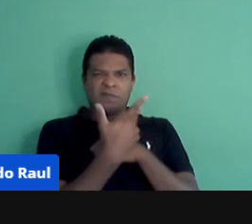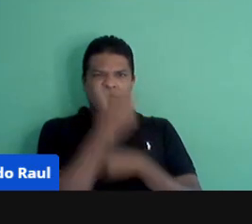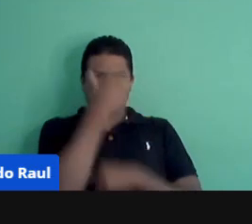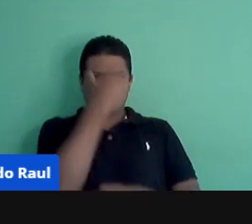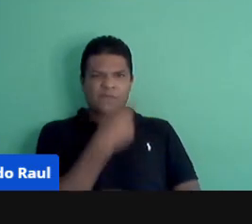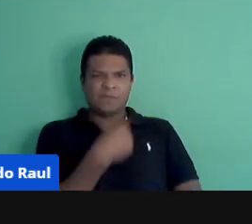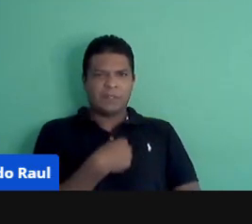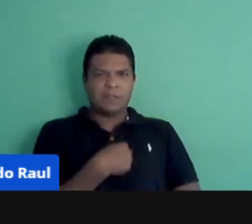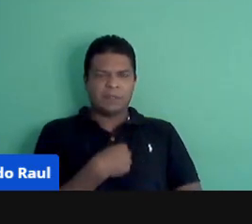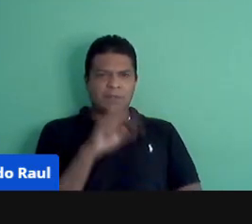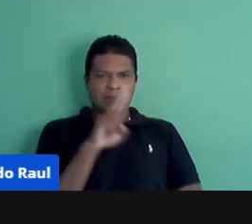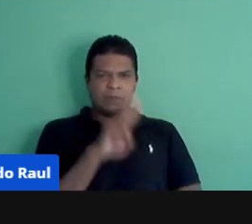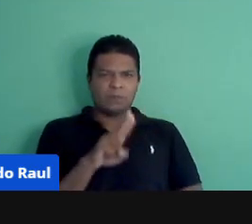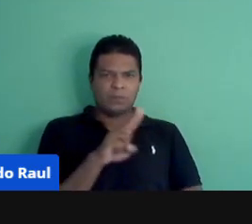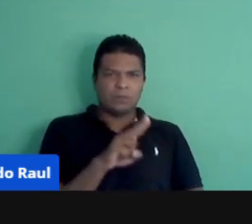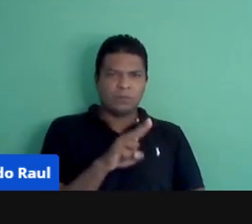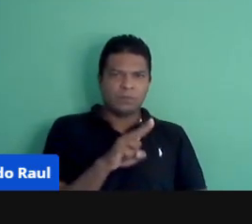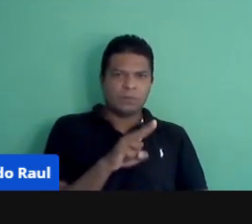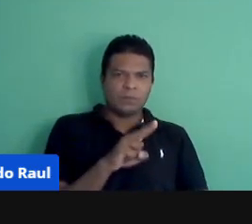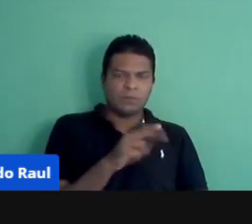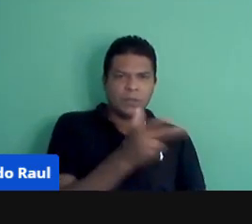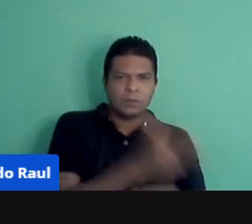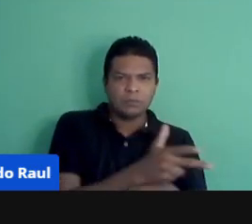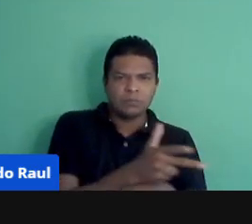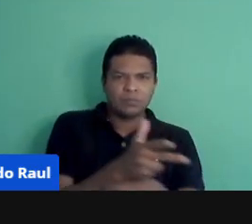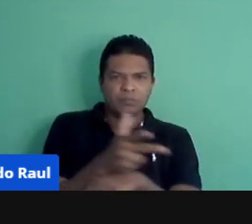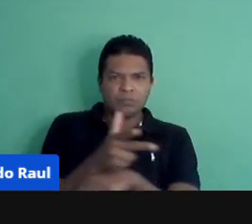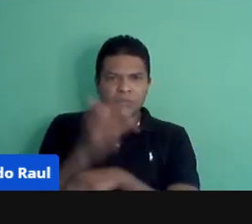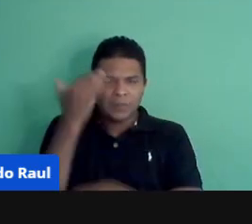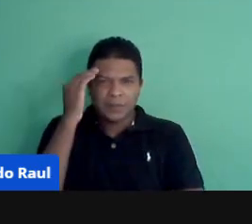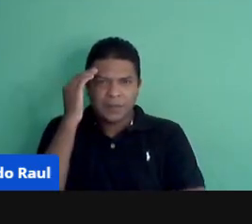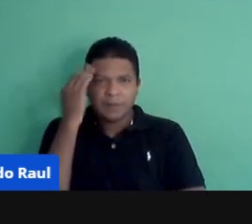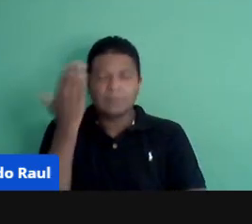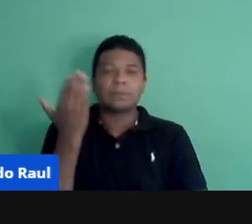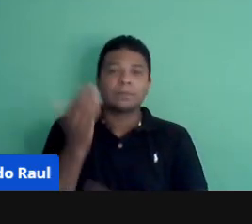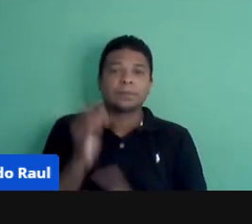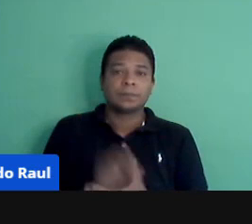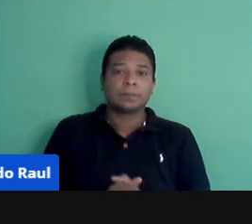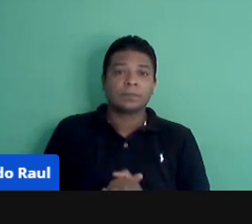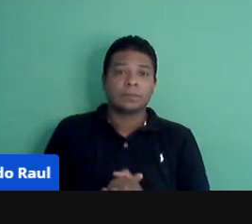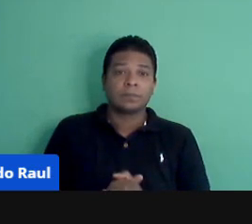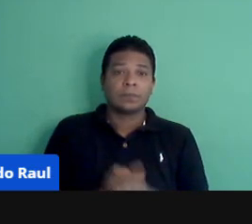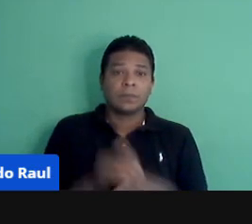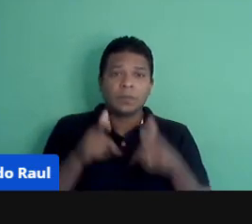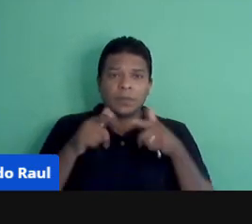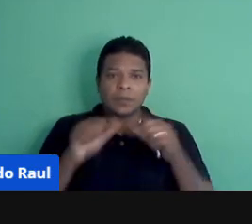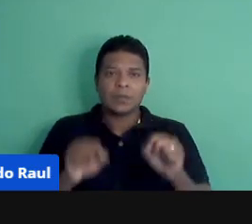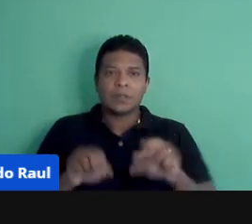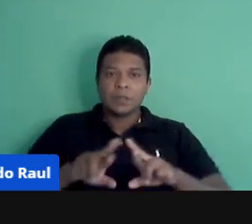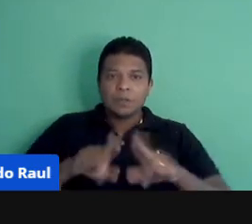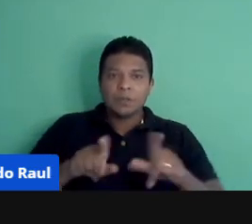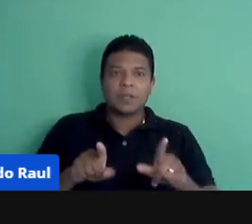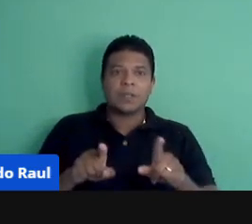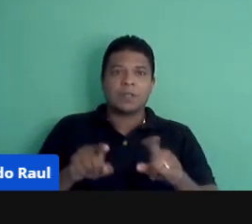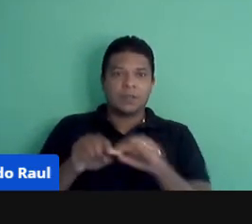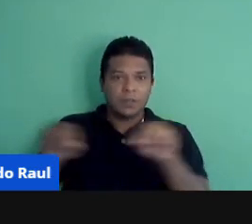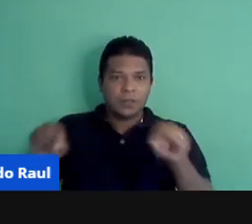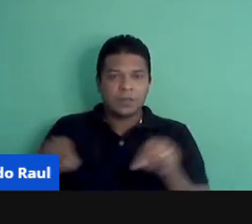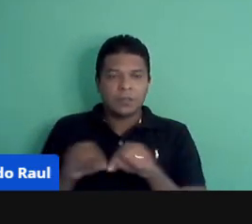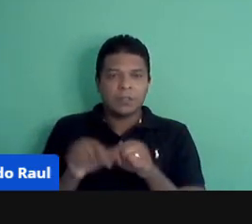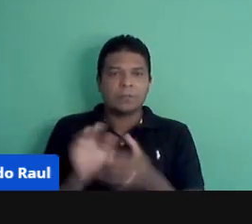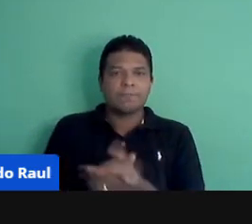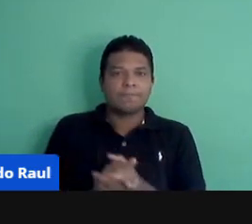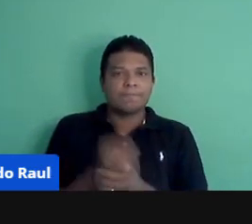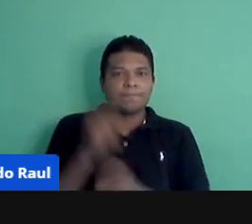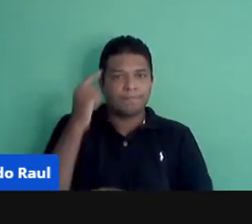ter utilidade para eles? Será que eles vão entender? Como eu sempre tive uma linguagem muito diferente na sala de aula, eu resolvi continuar